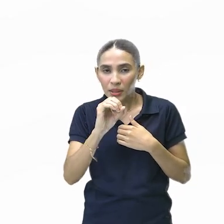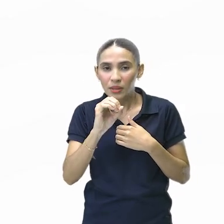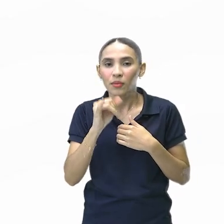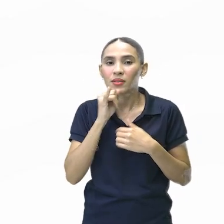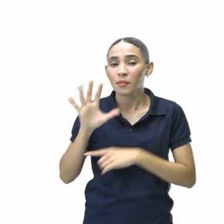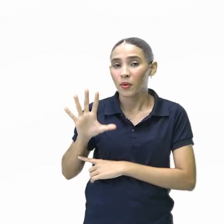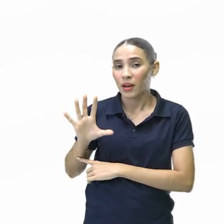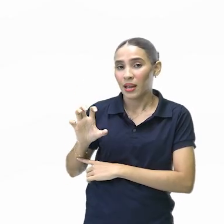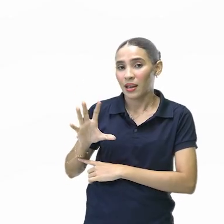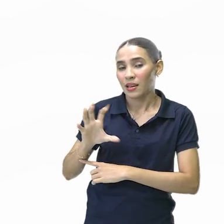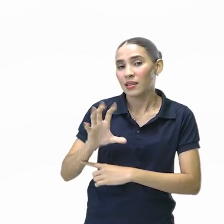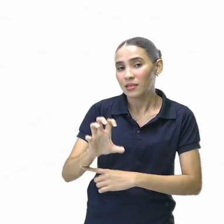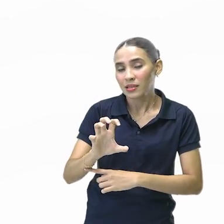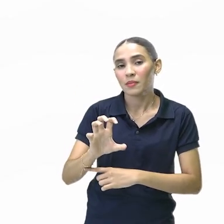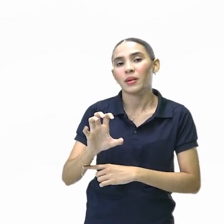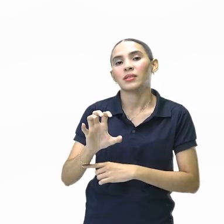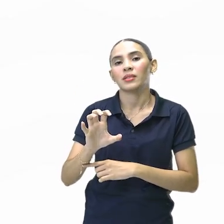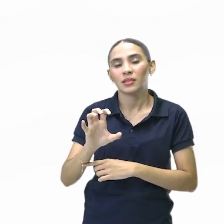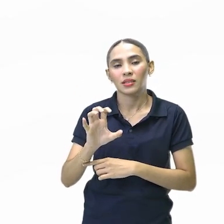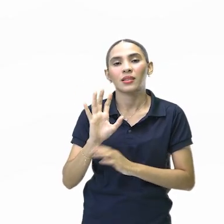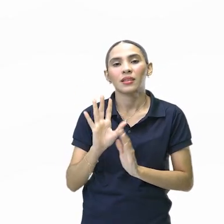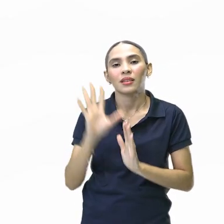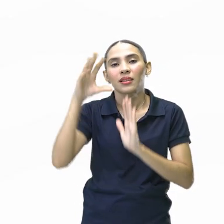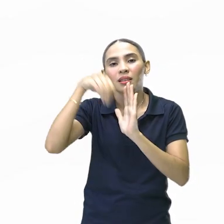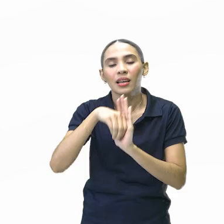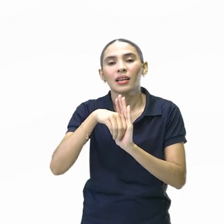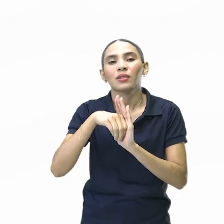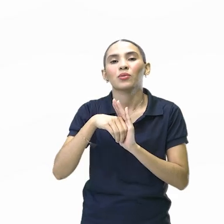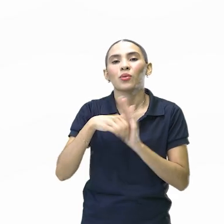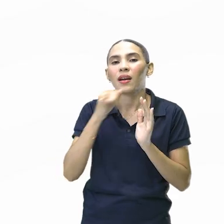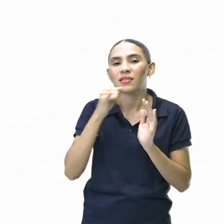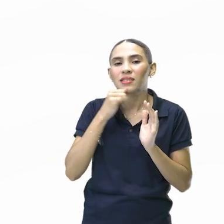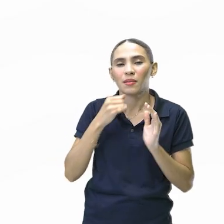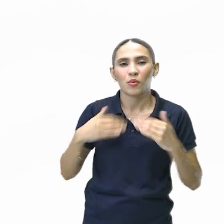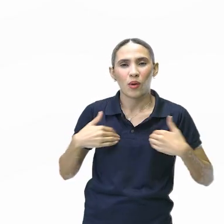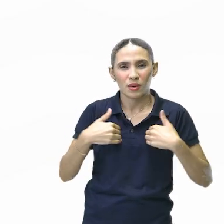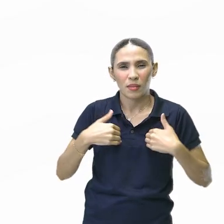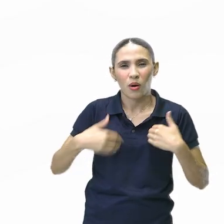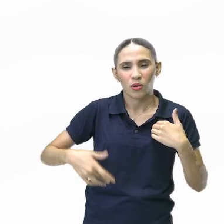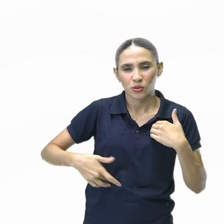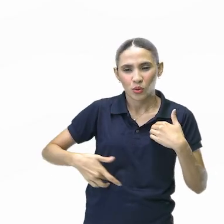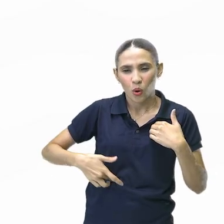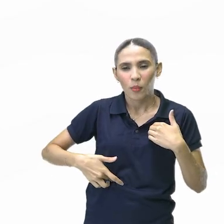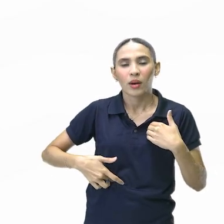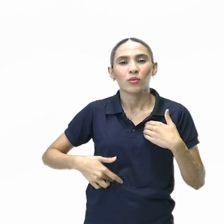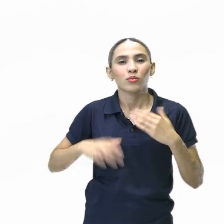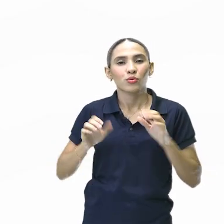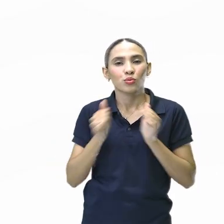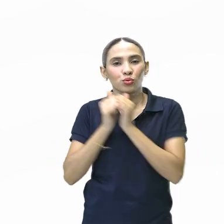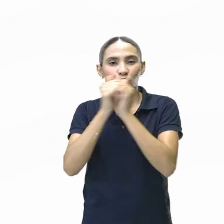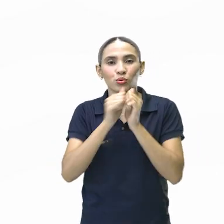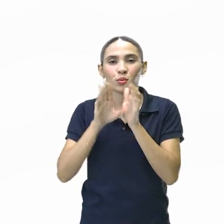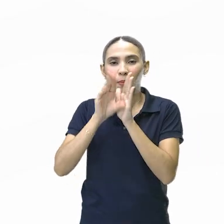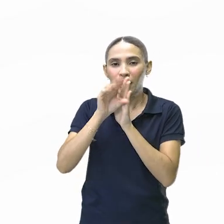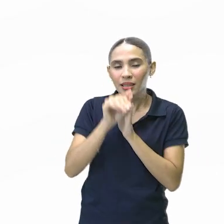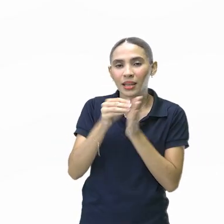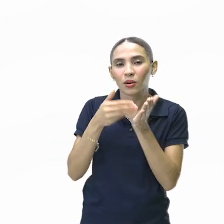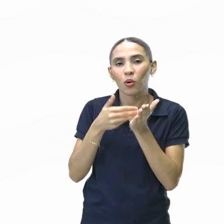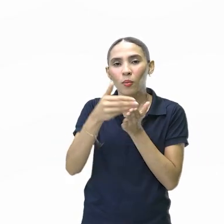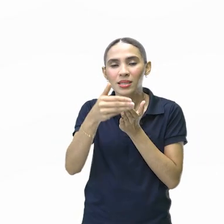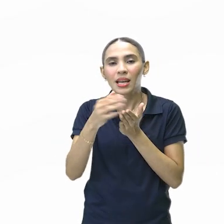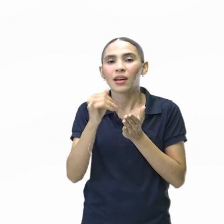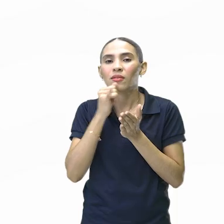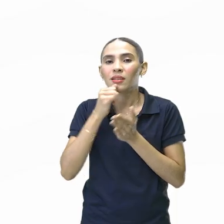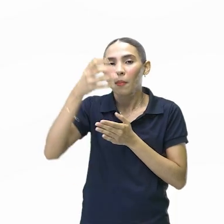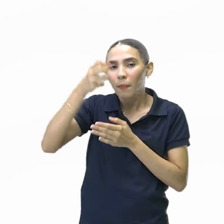as enzimas presentes no estômago, junto com as bactérias naturais, começavam a